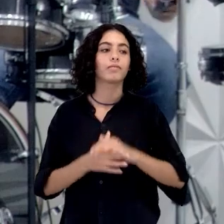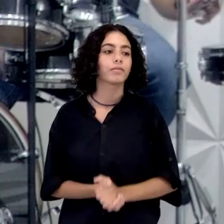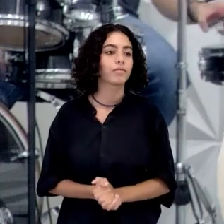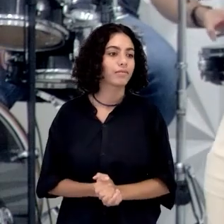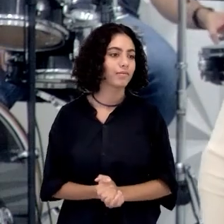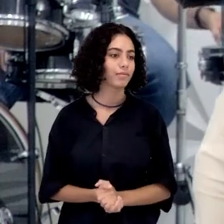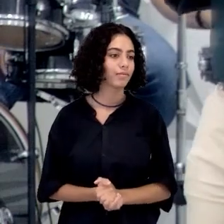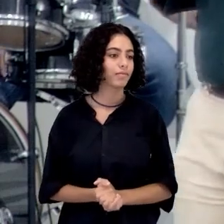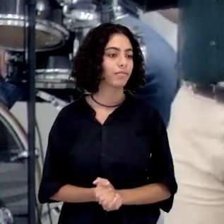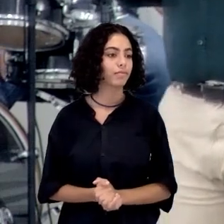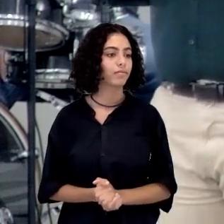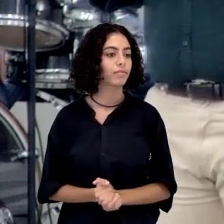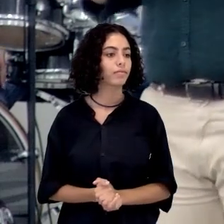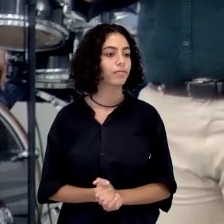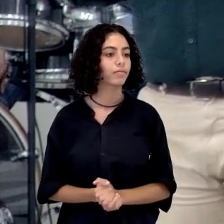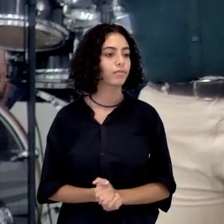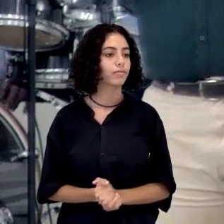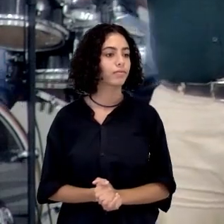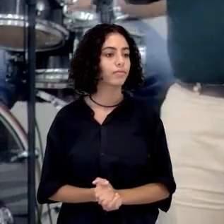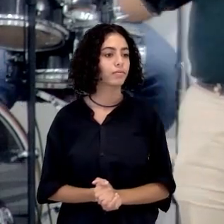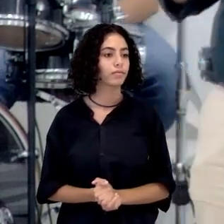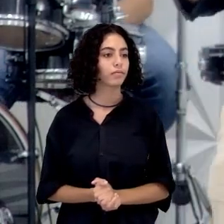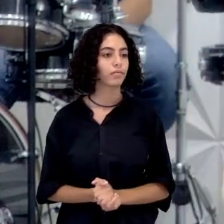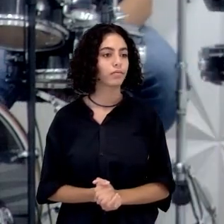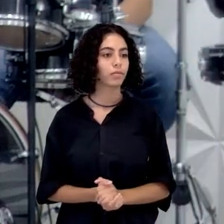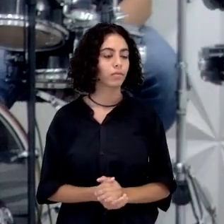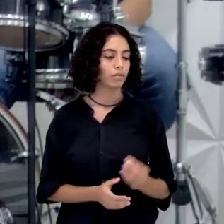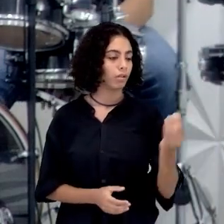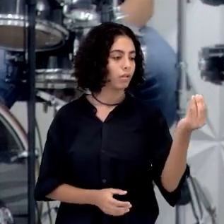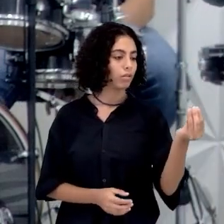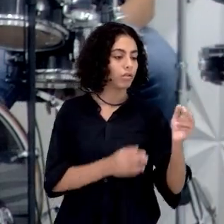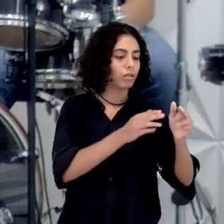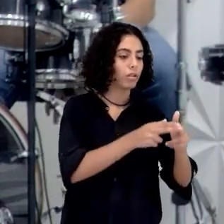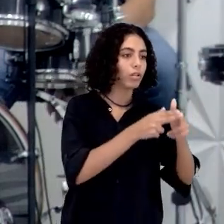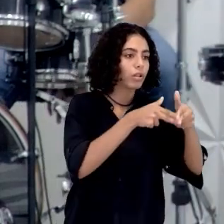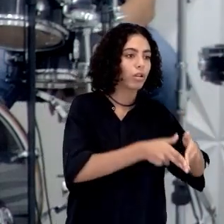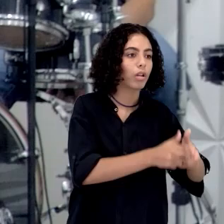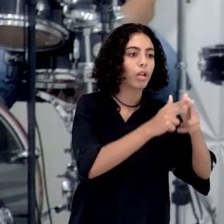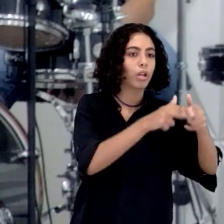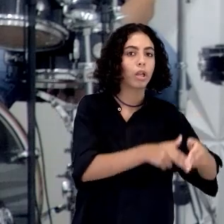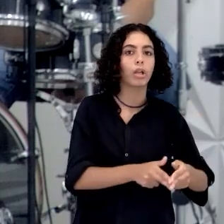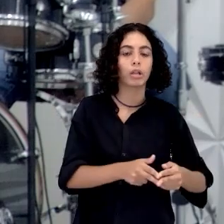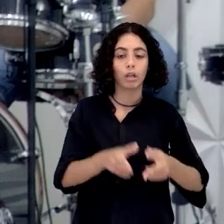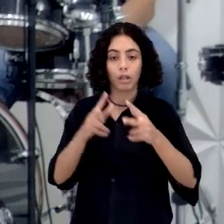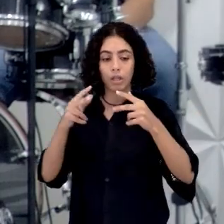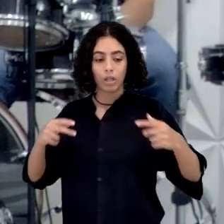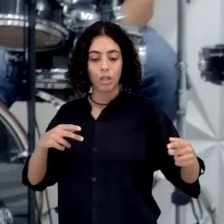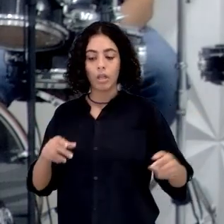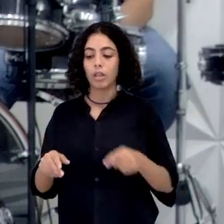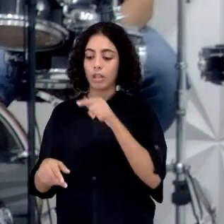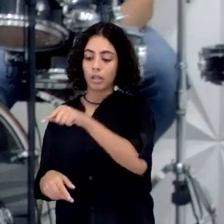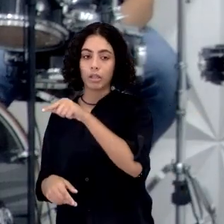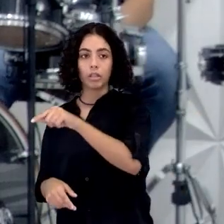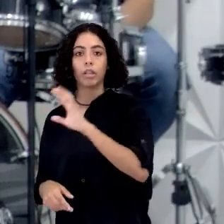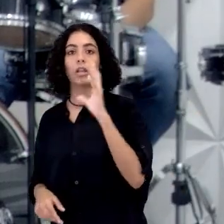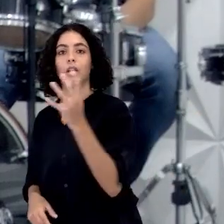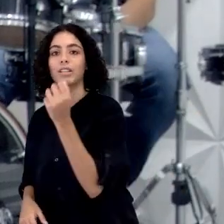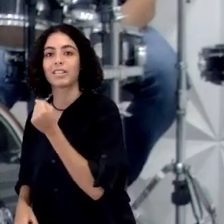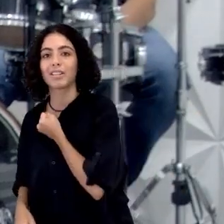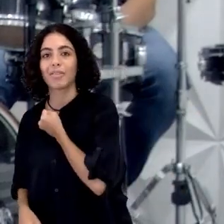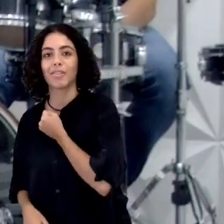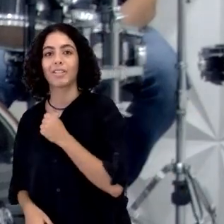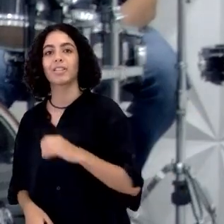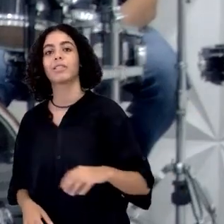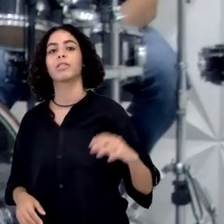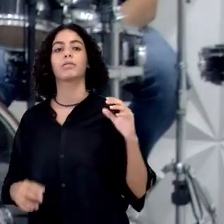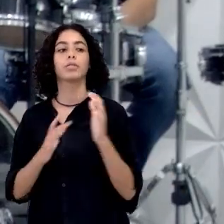é comparada àquela salvação que Jesus Cristo trouxe a cada um de nós lá no Novo Testamento. A arca, na